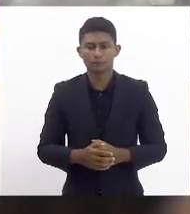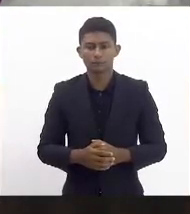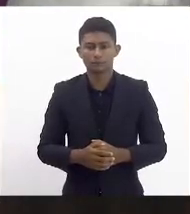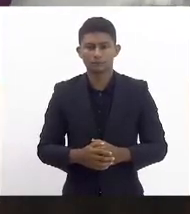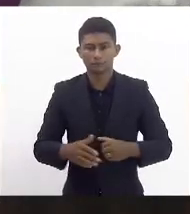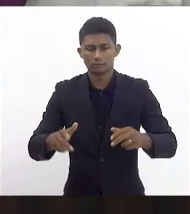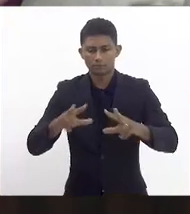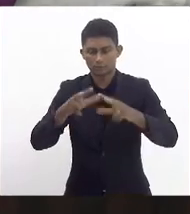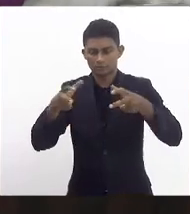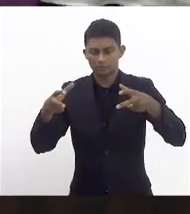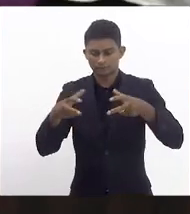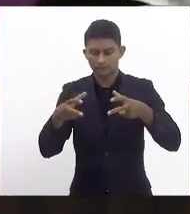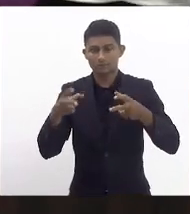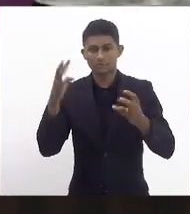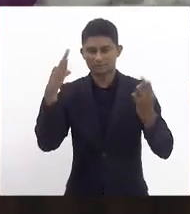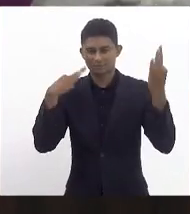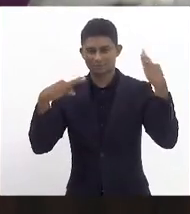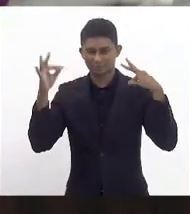de Turismo,